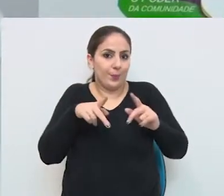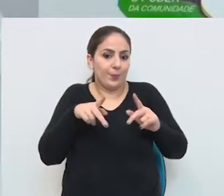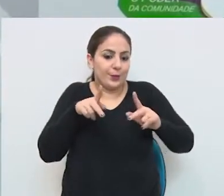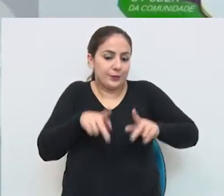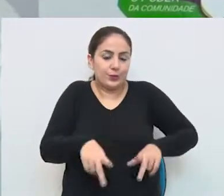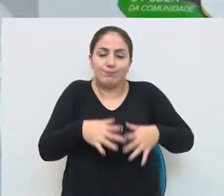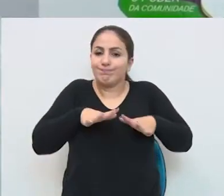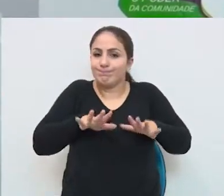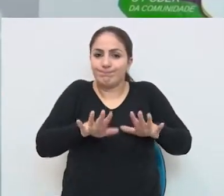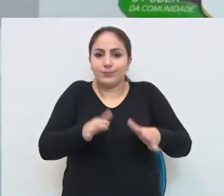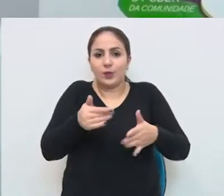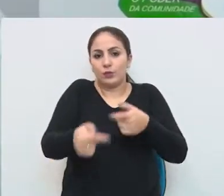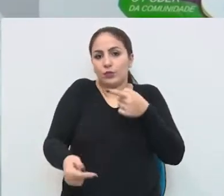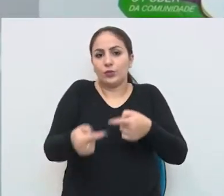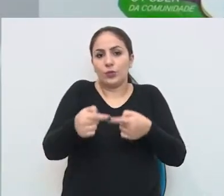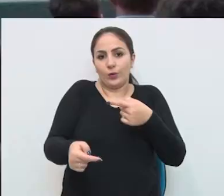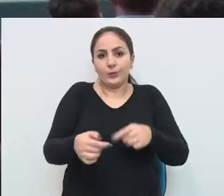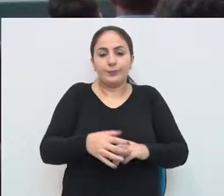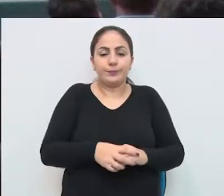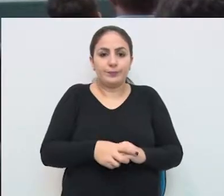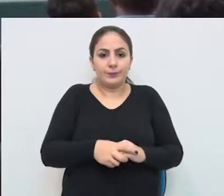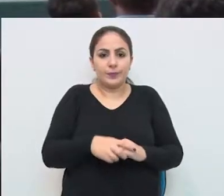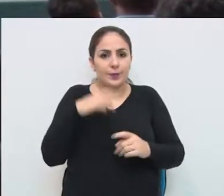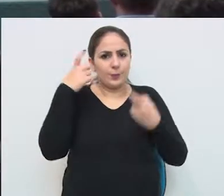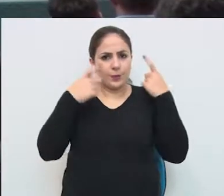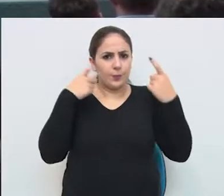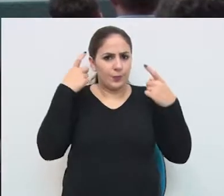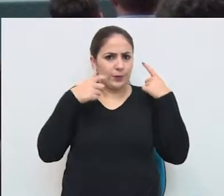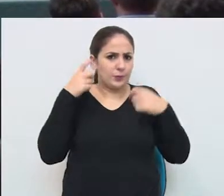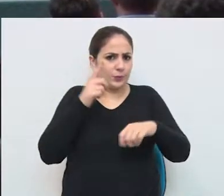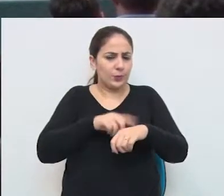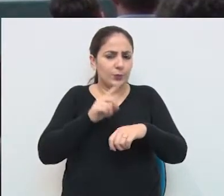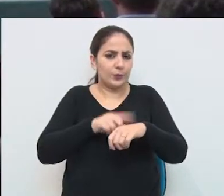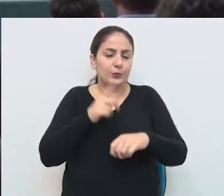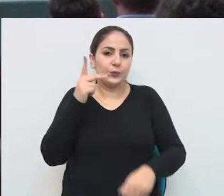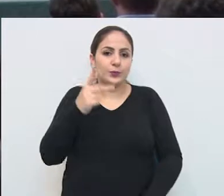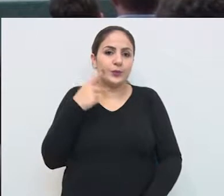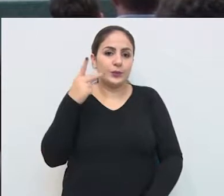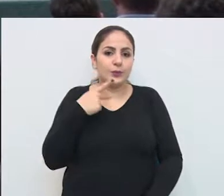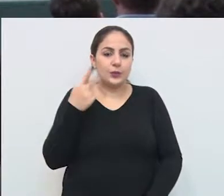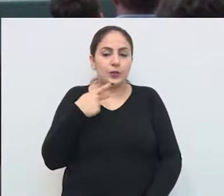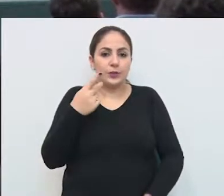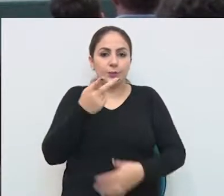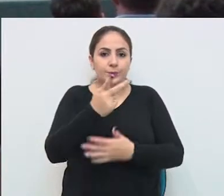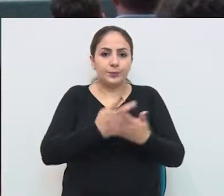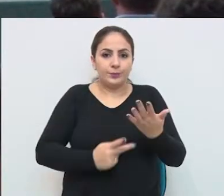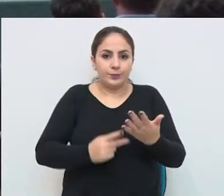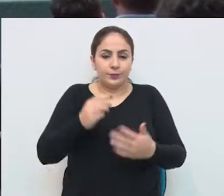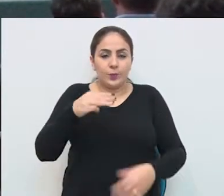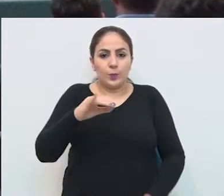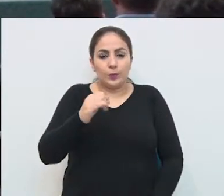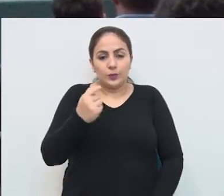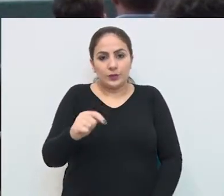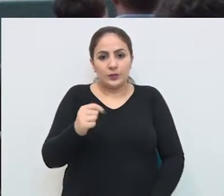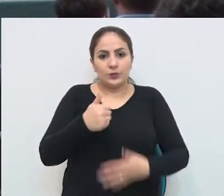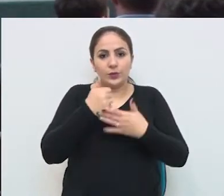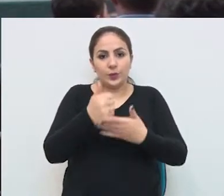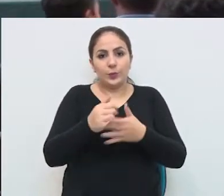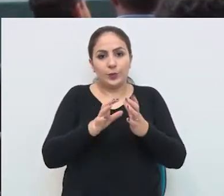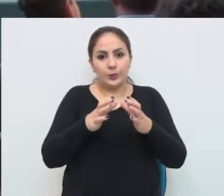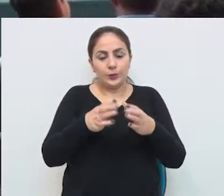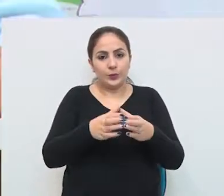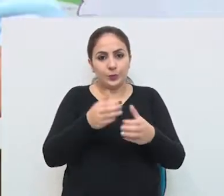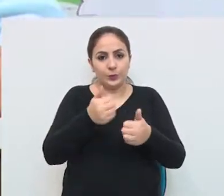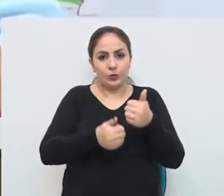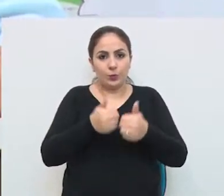uma divergência porque tem uma pessoa que não concorda. Preocupados com a situação, os vereadores decidiram protocolar uma moção de apoio